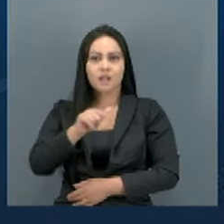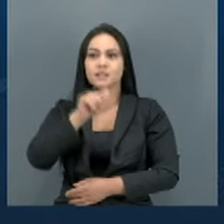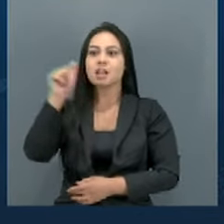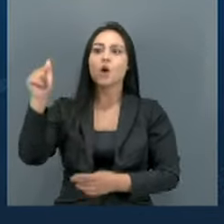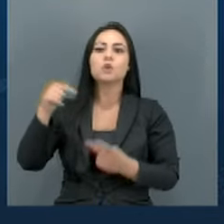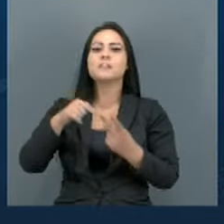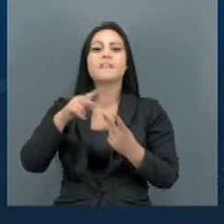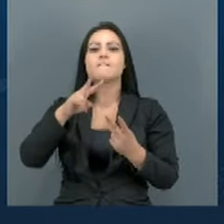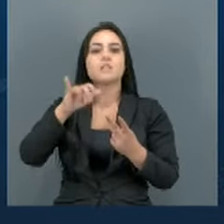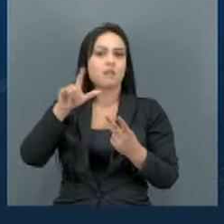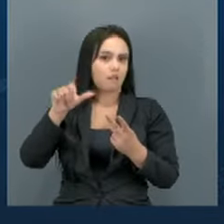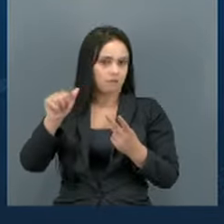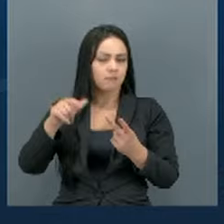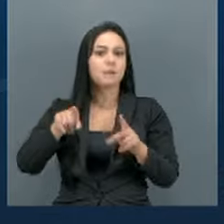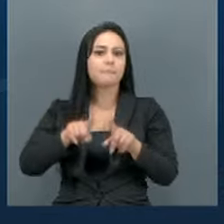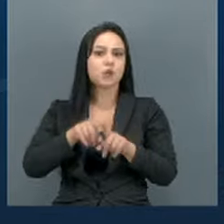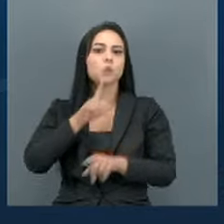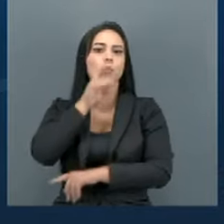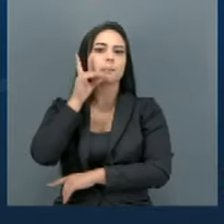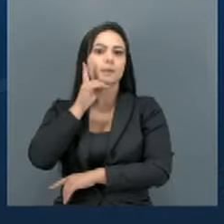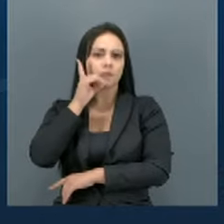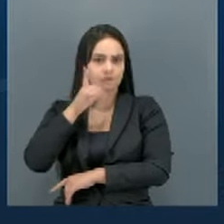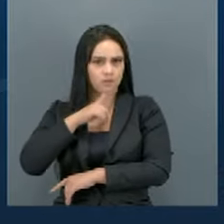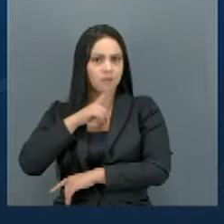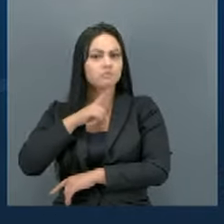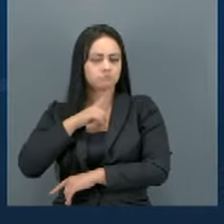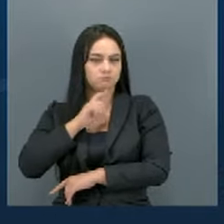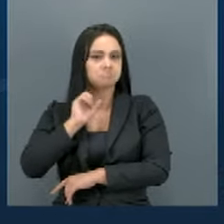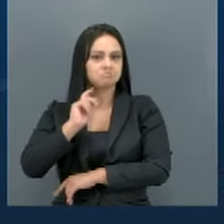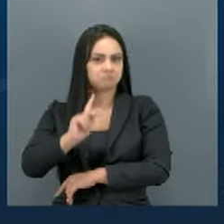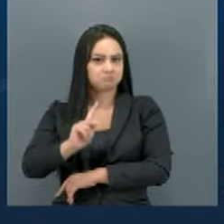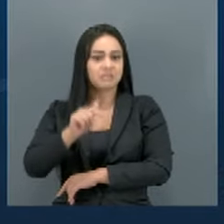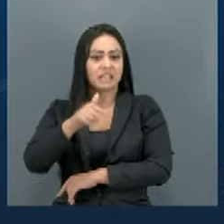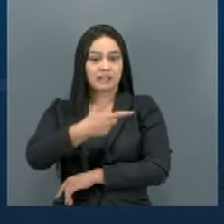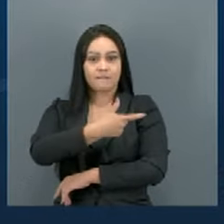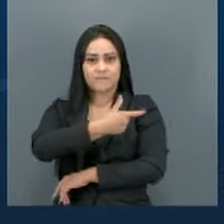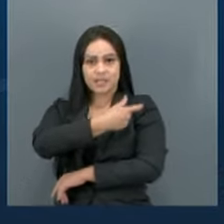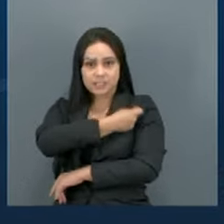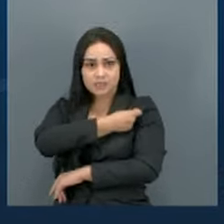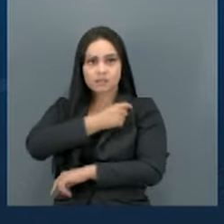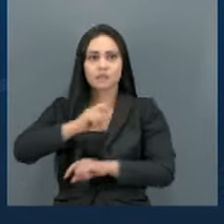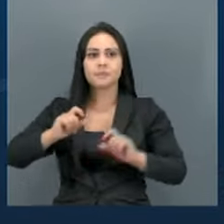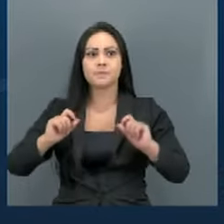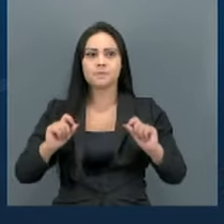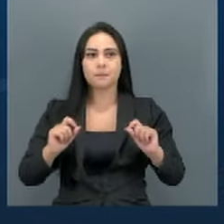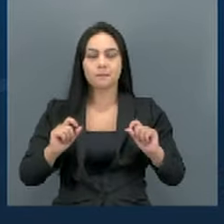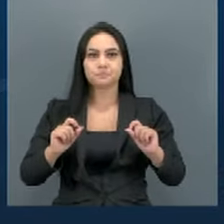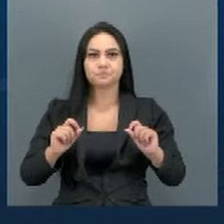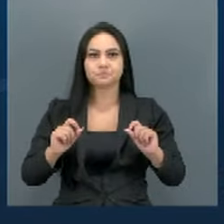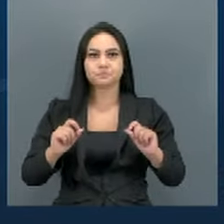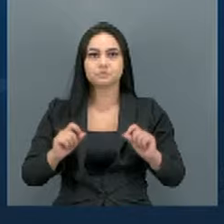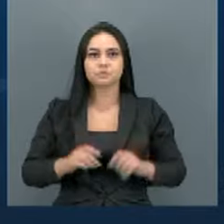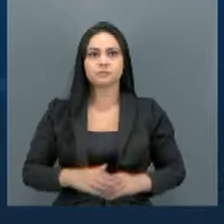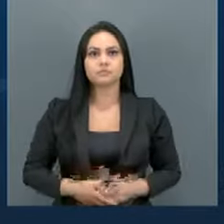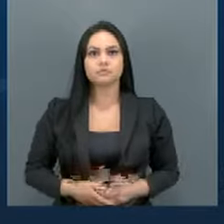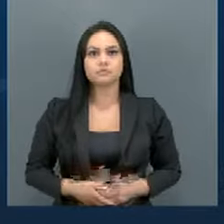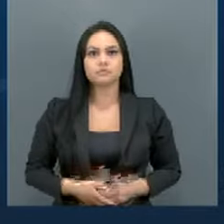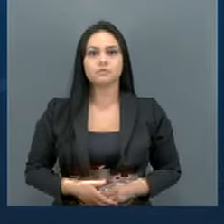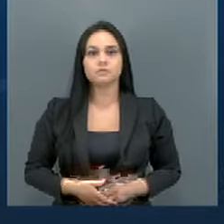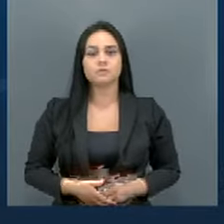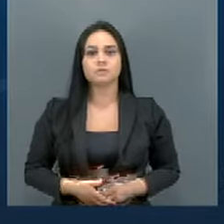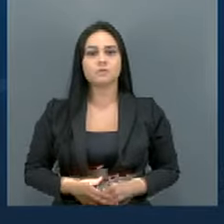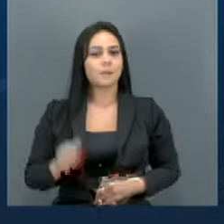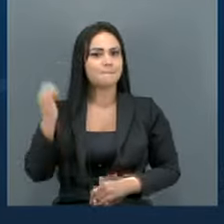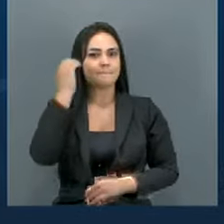Caboclo amanhã, domingo. Ok. Essa vacina, essa operação Gota, ela é pro